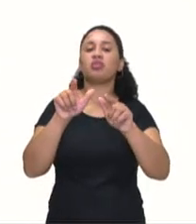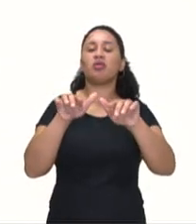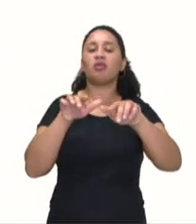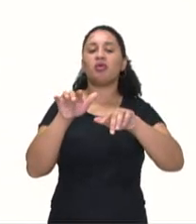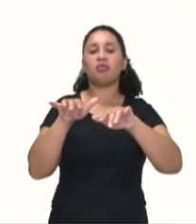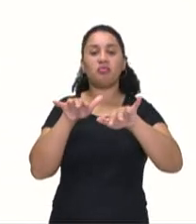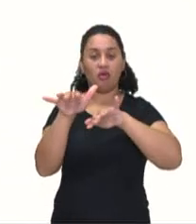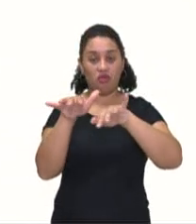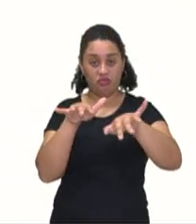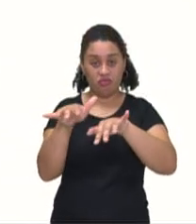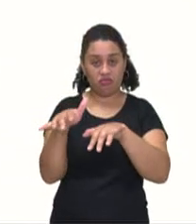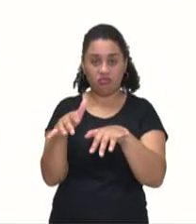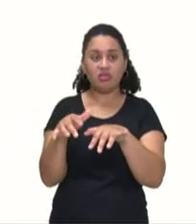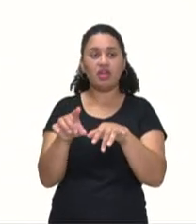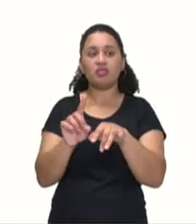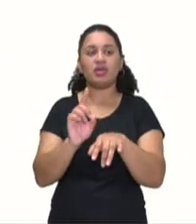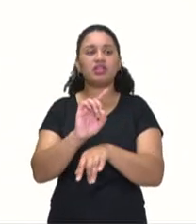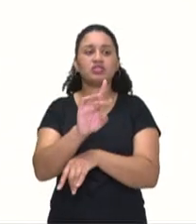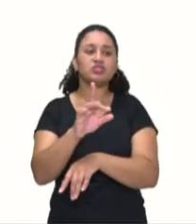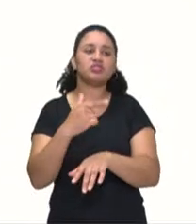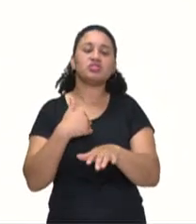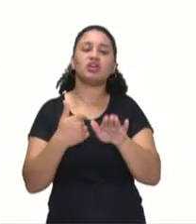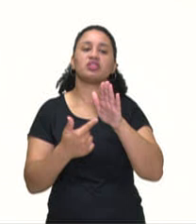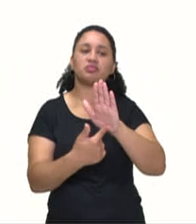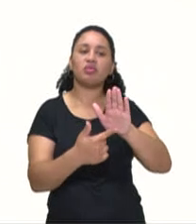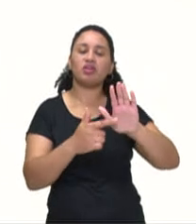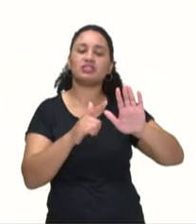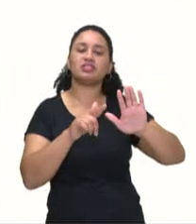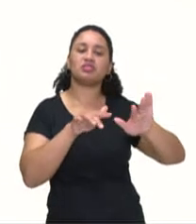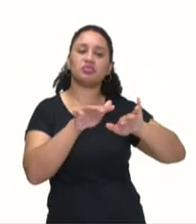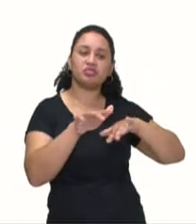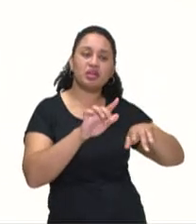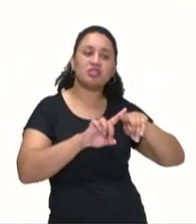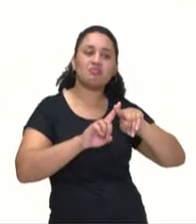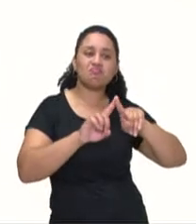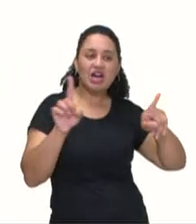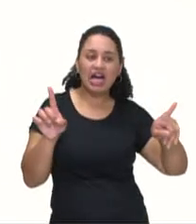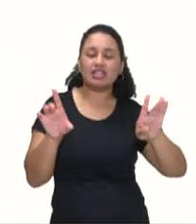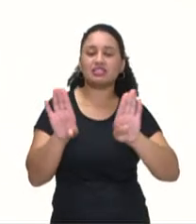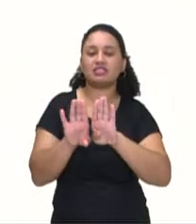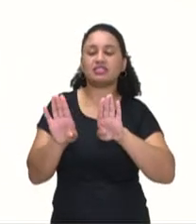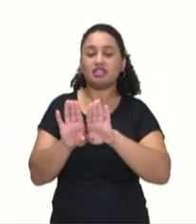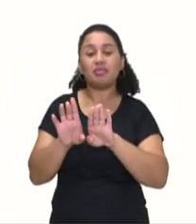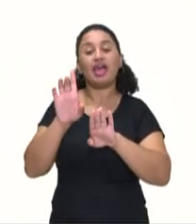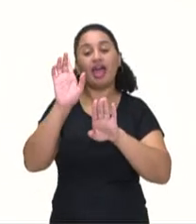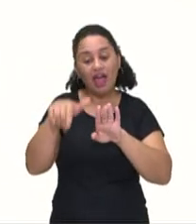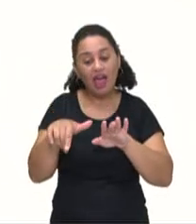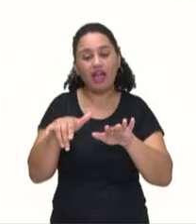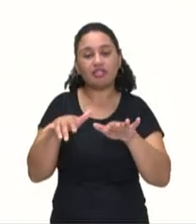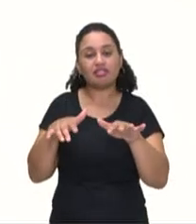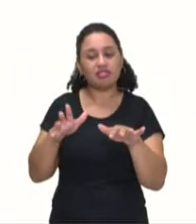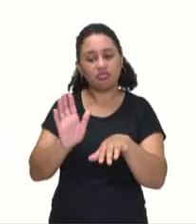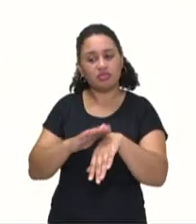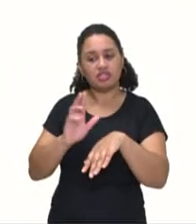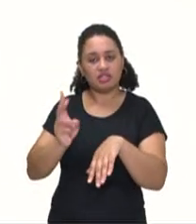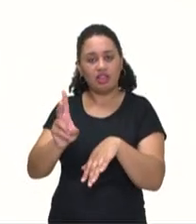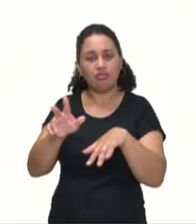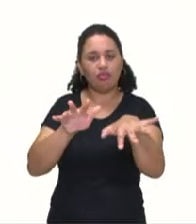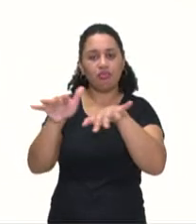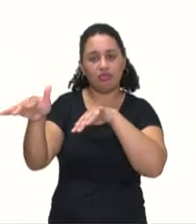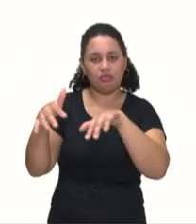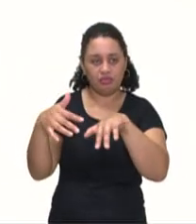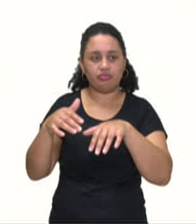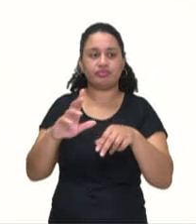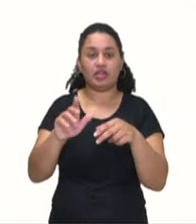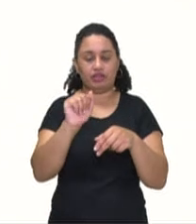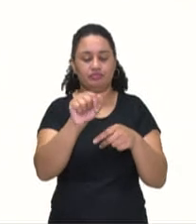móvel que não apenas traduz ou representa o movimento, mas ela está em movimento. Então, essa